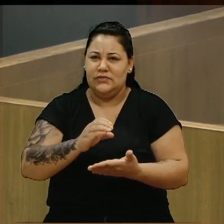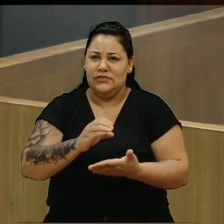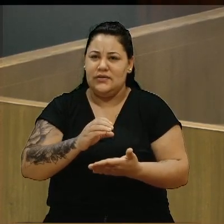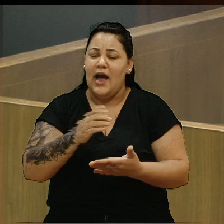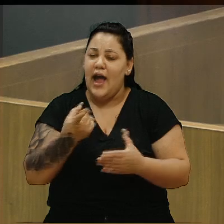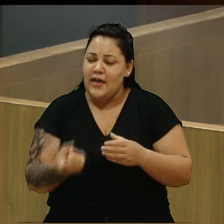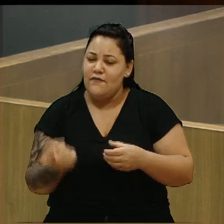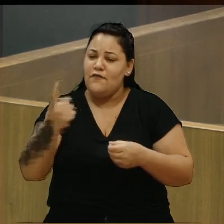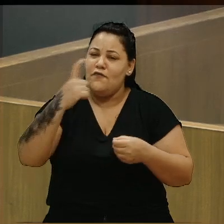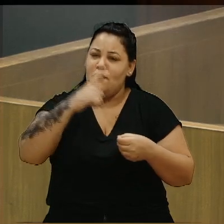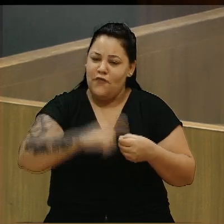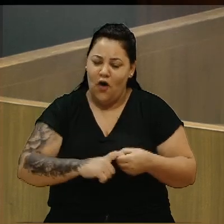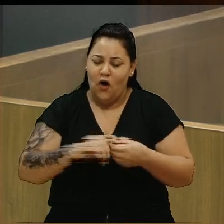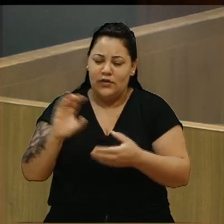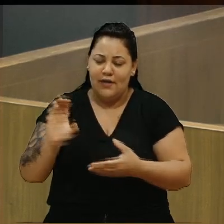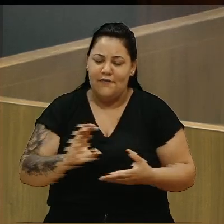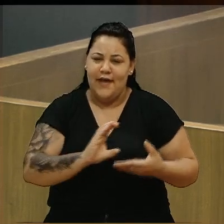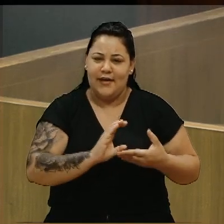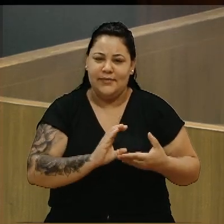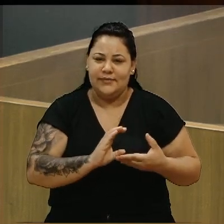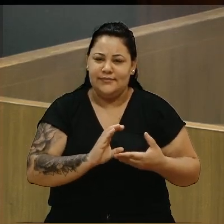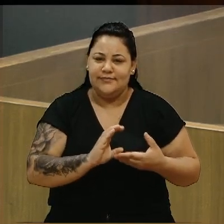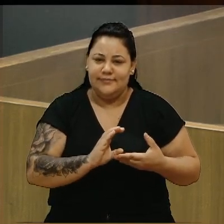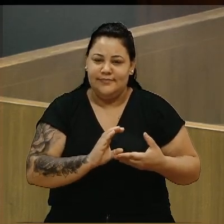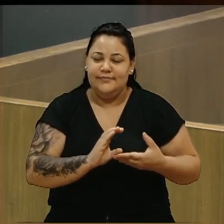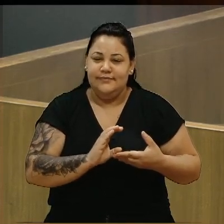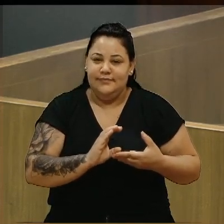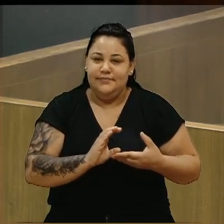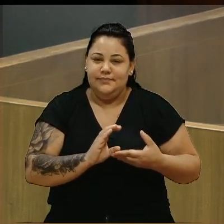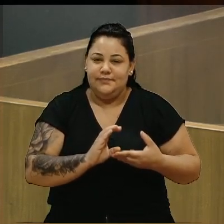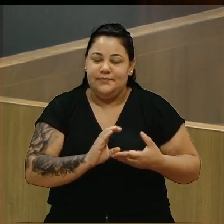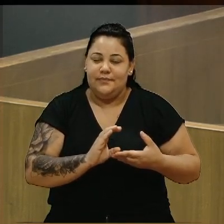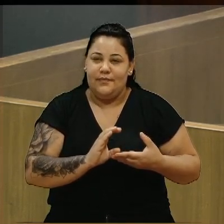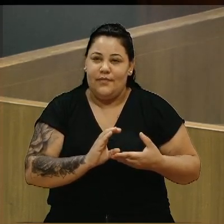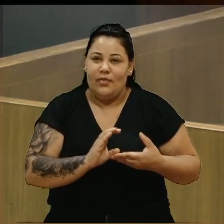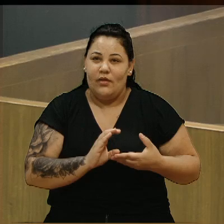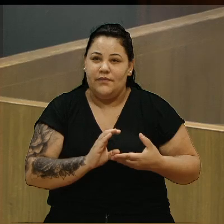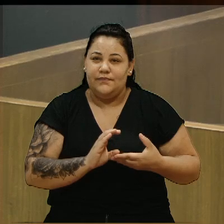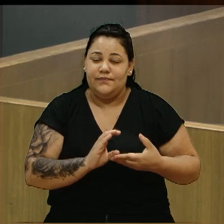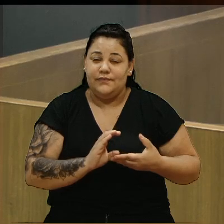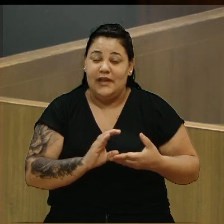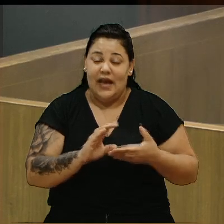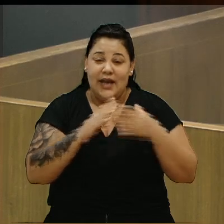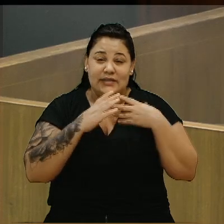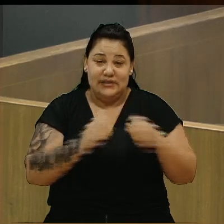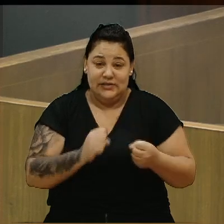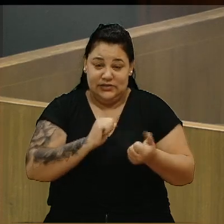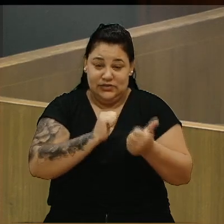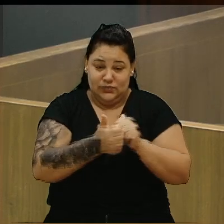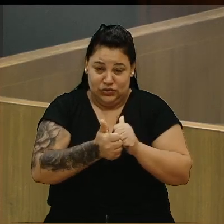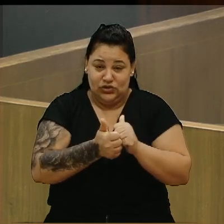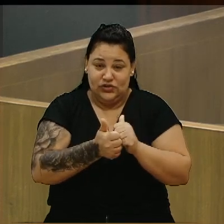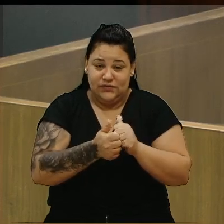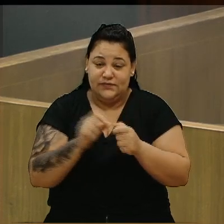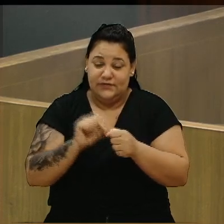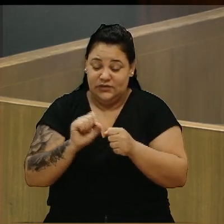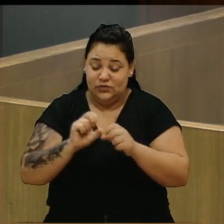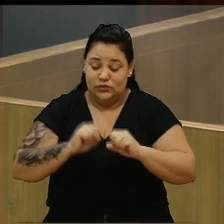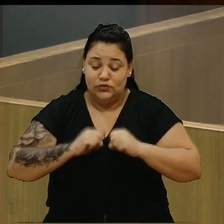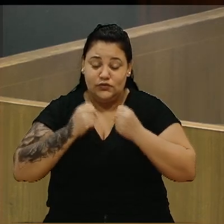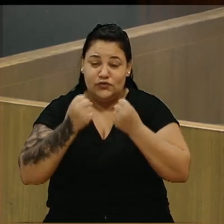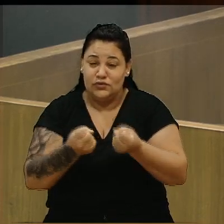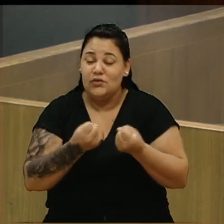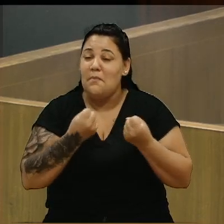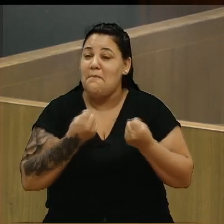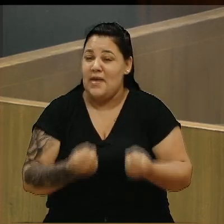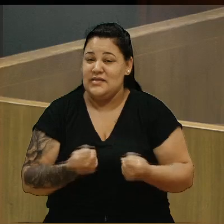de parte dos recursos aos cofres públicos. A Secretaria Municipal de Esporte e Lazer vem fazendo um esforço grandioso este ano e